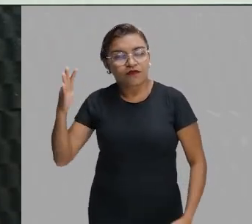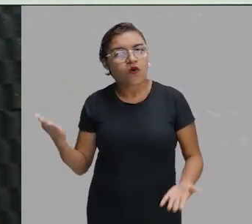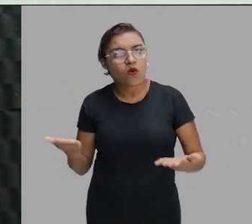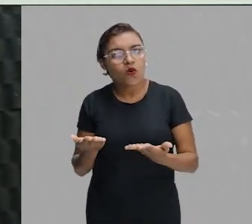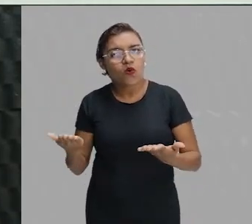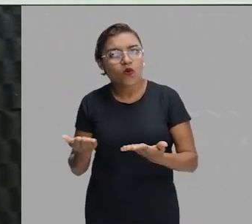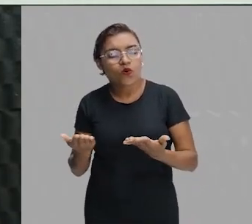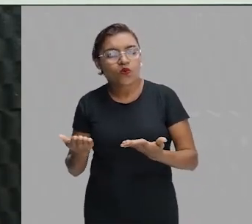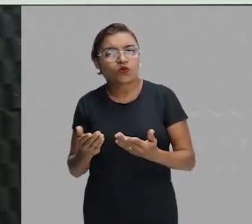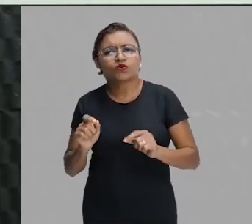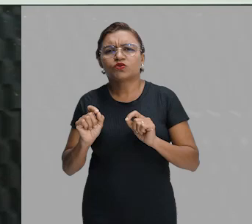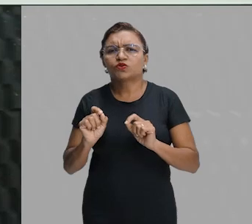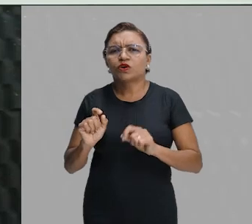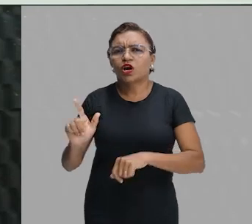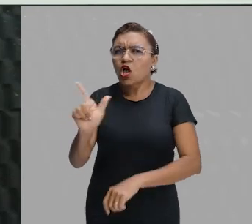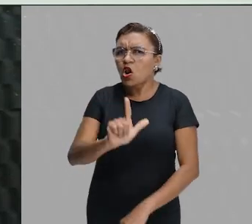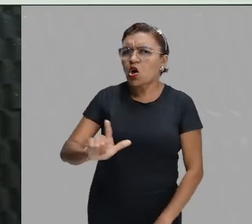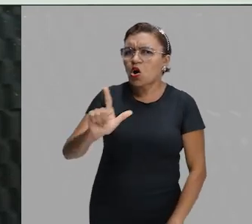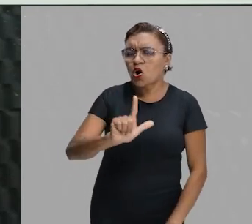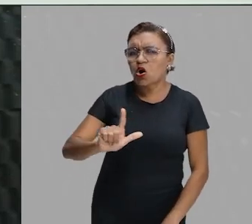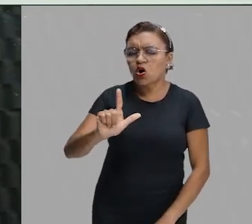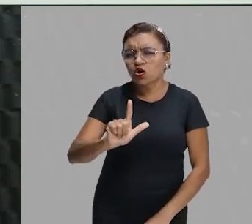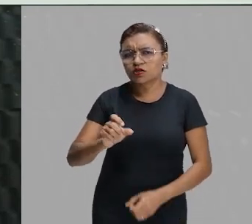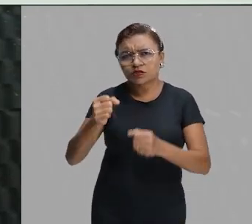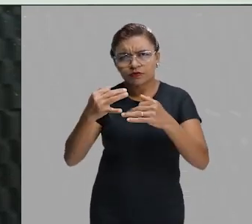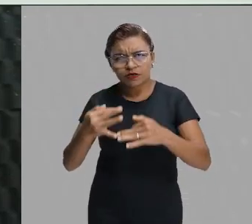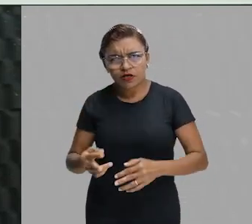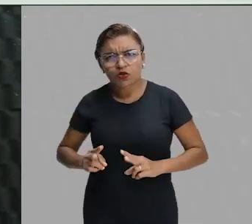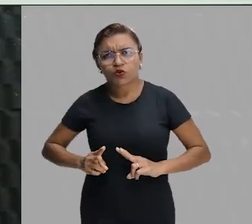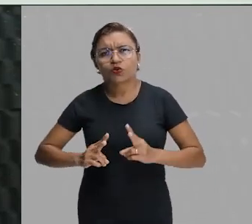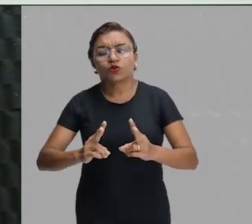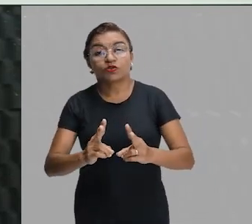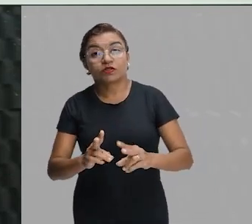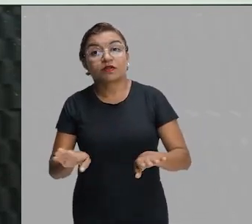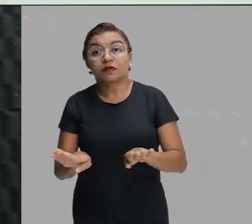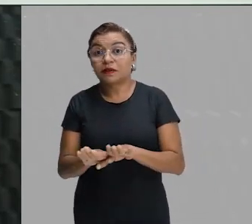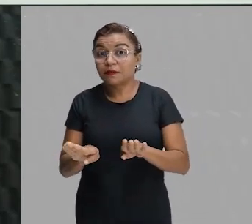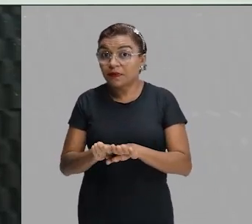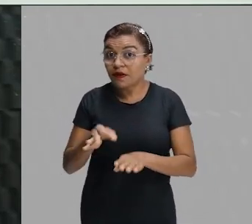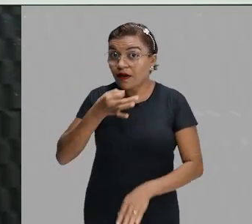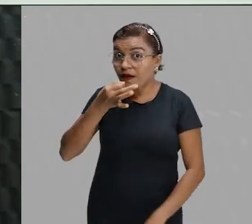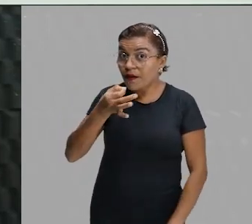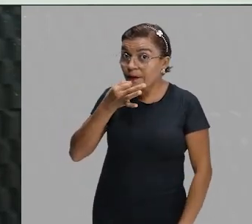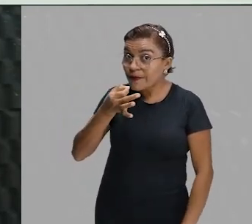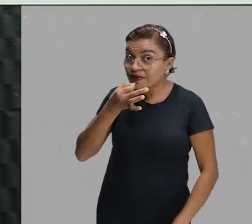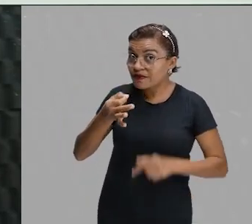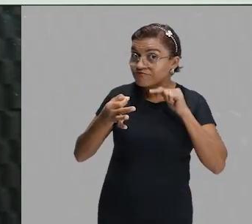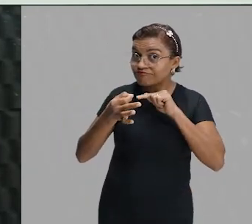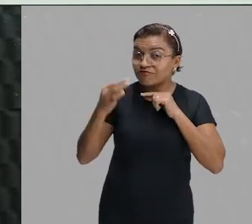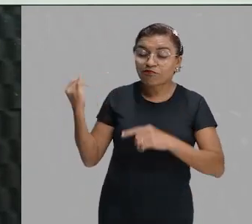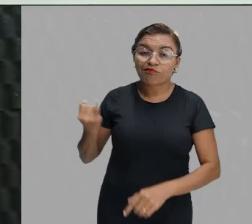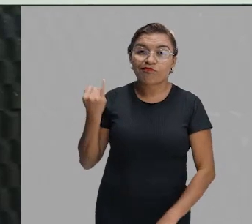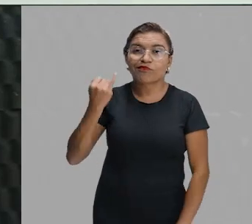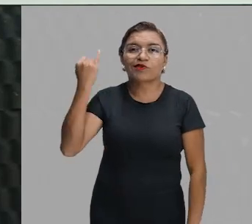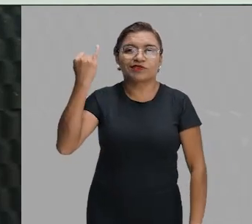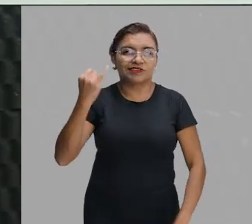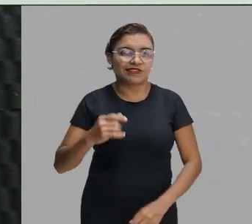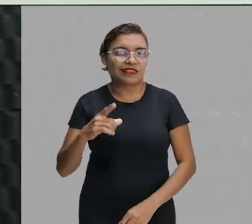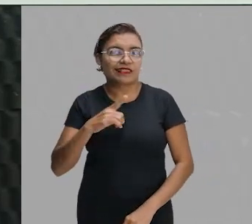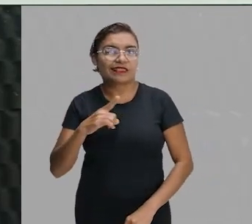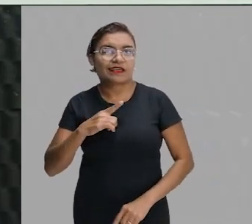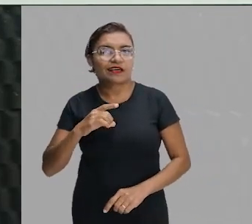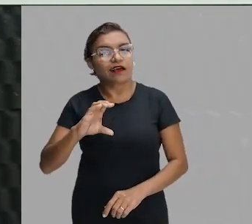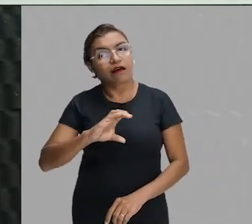pouquinho para a lógica, ainda continuando, falando, trazendo para vocês a argumentação, que é importante. Nós temos aí,